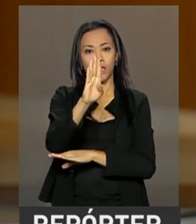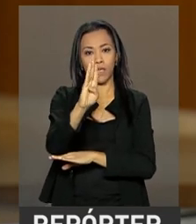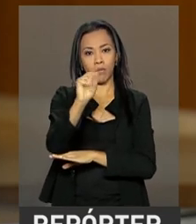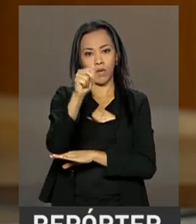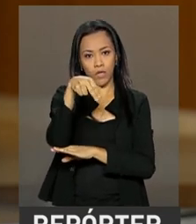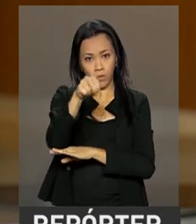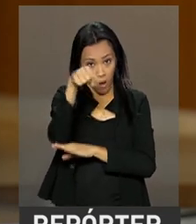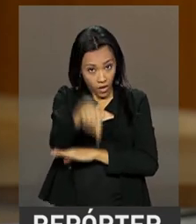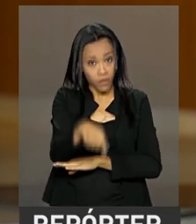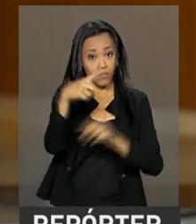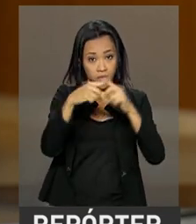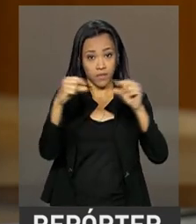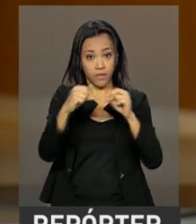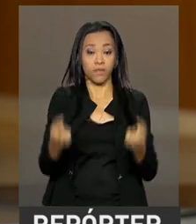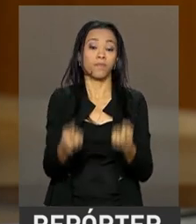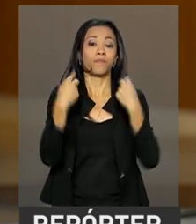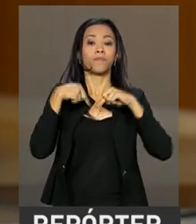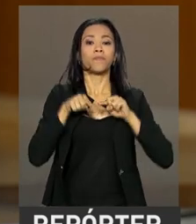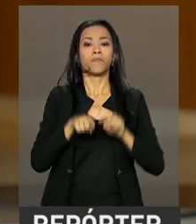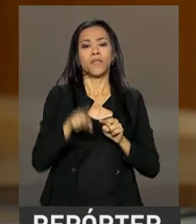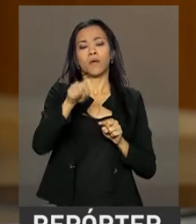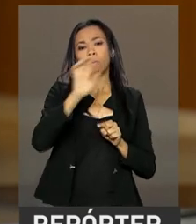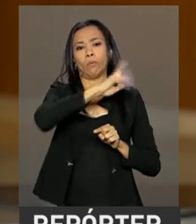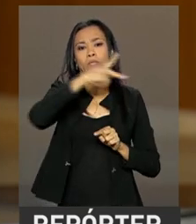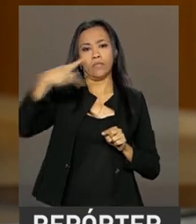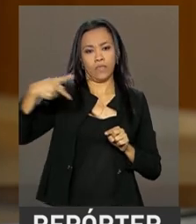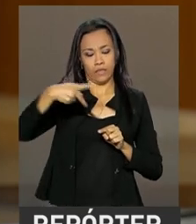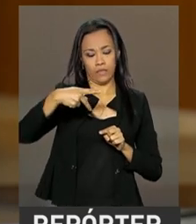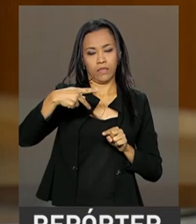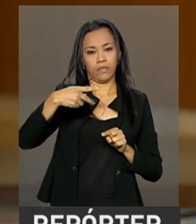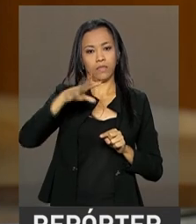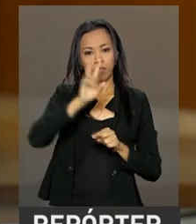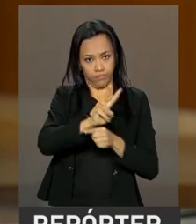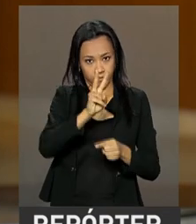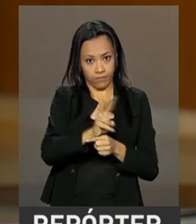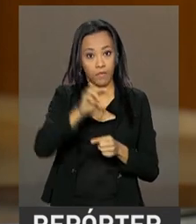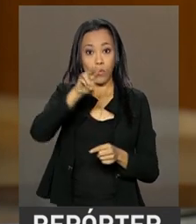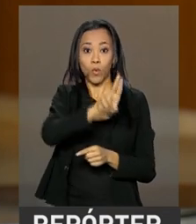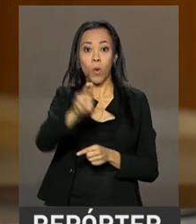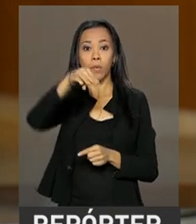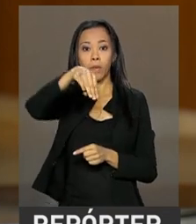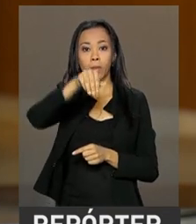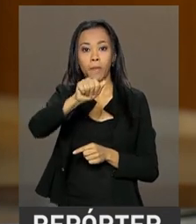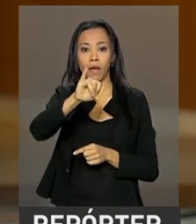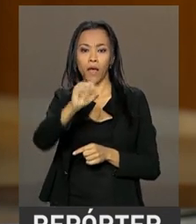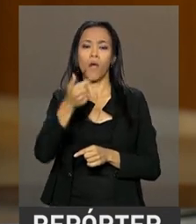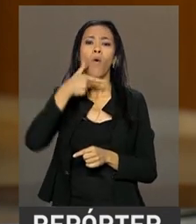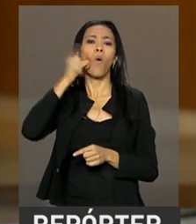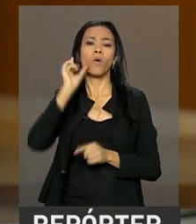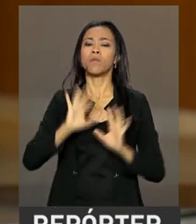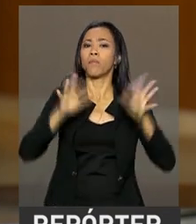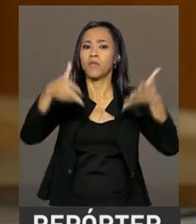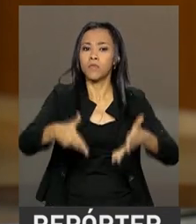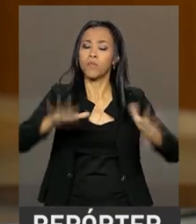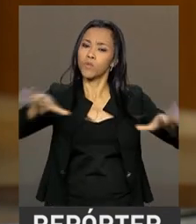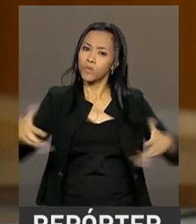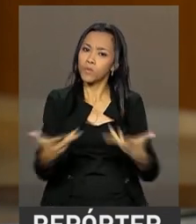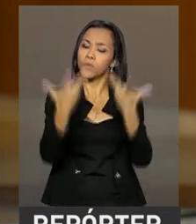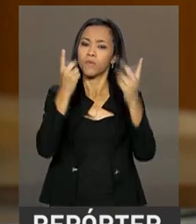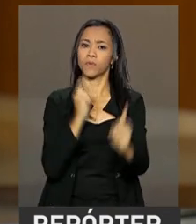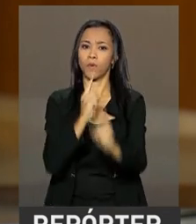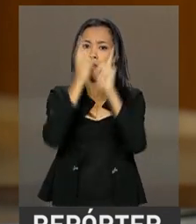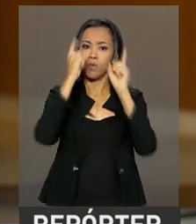noite, viu, Carol, o presidente em exercício, Rodrigo Maia, ele participou de um evento internacional, de um